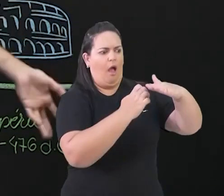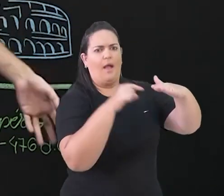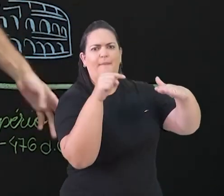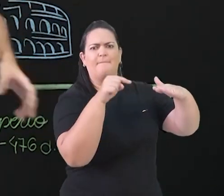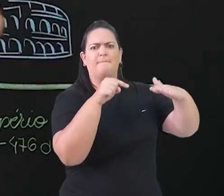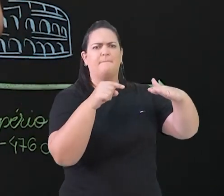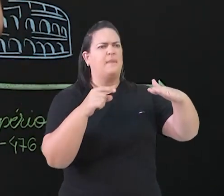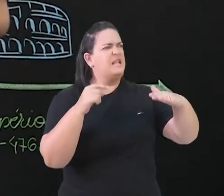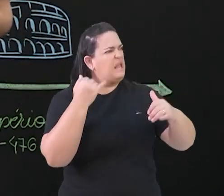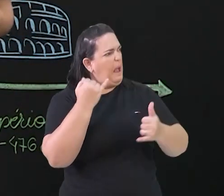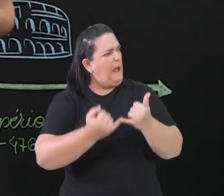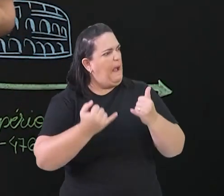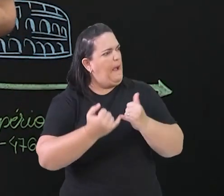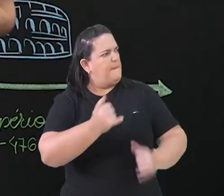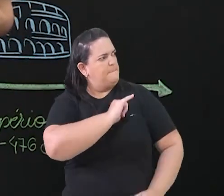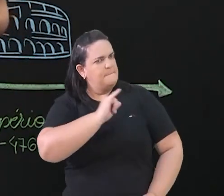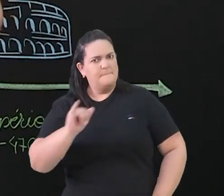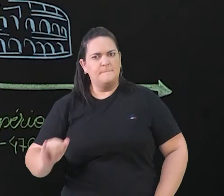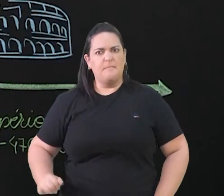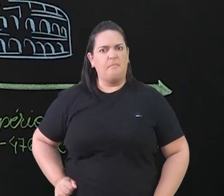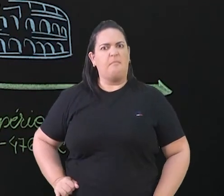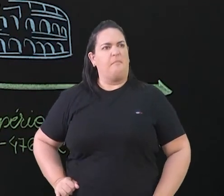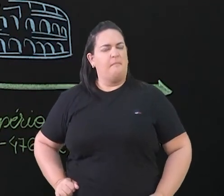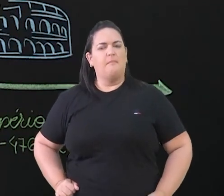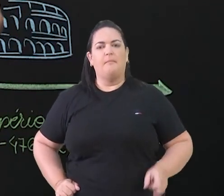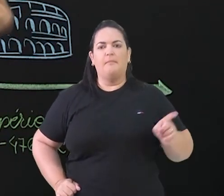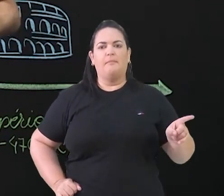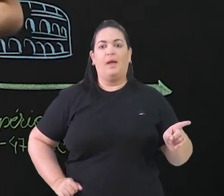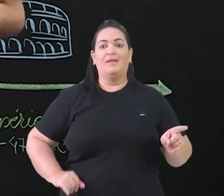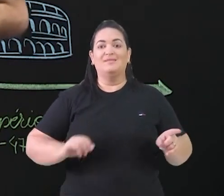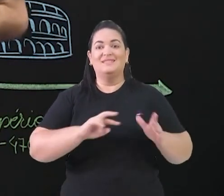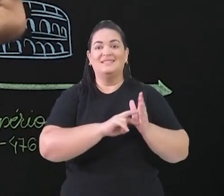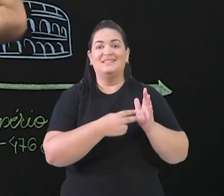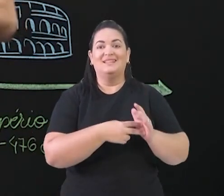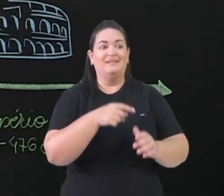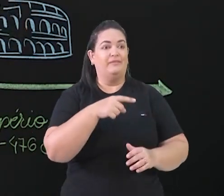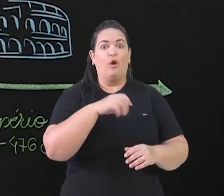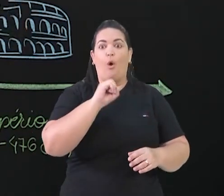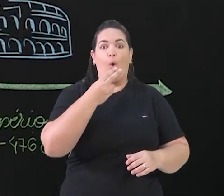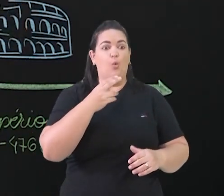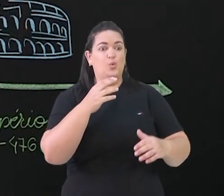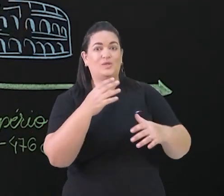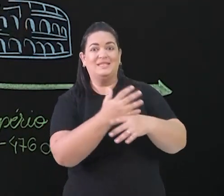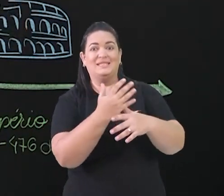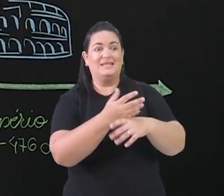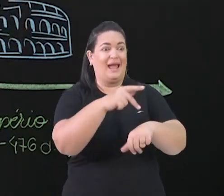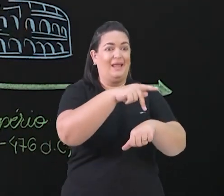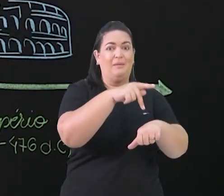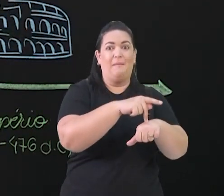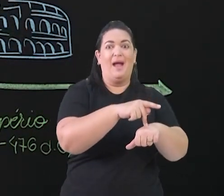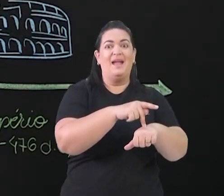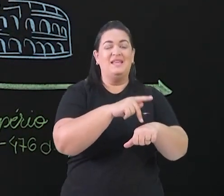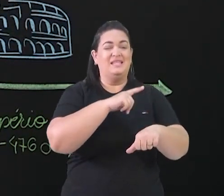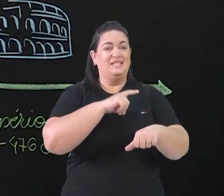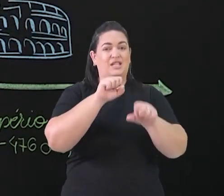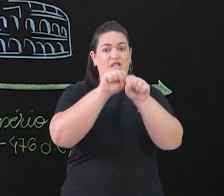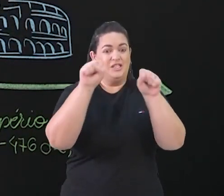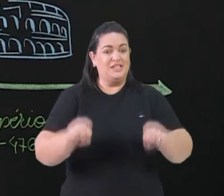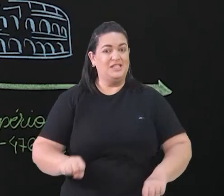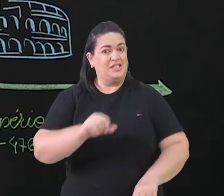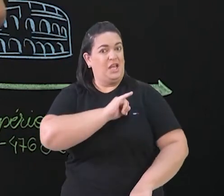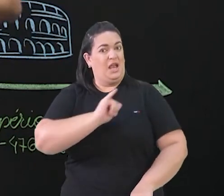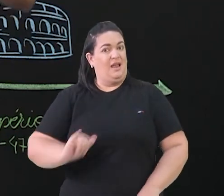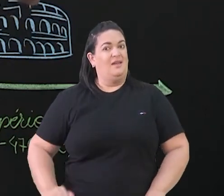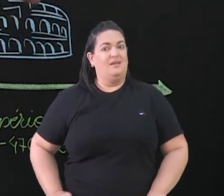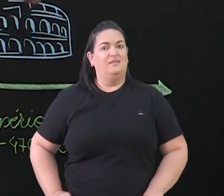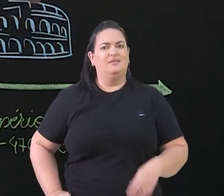império em determinado setor da economia, né? Ou que algum país está sendo imperialista, isso é um outro conceito bastante importante em